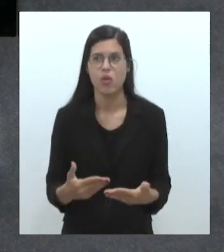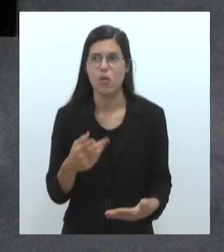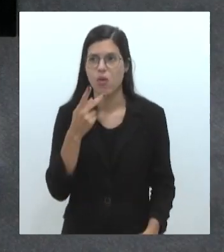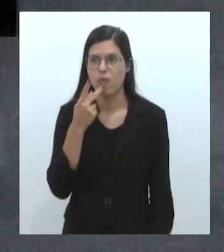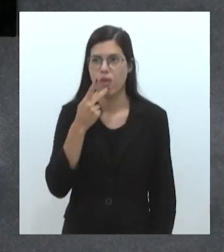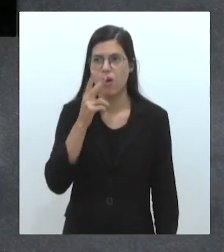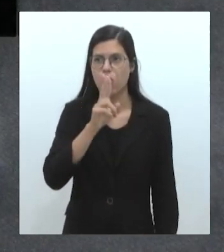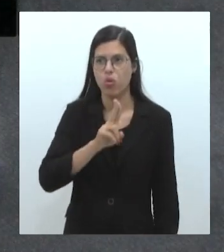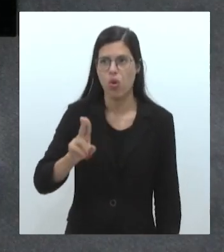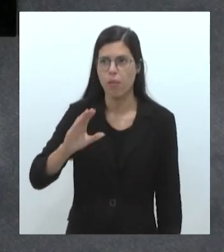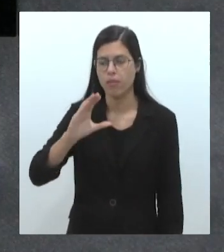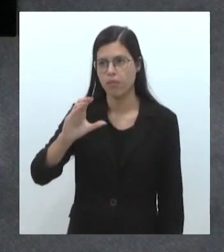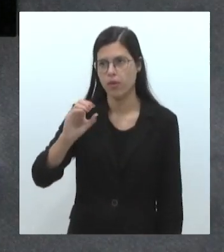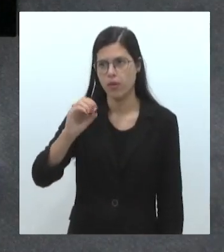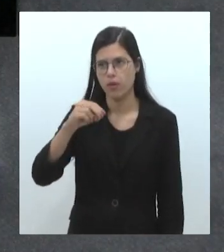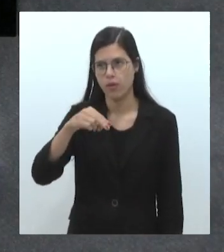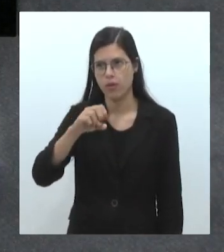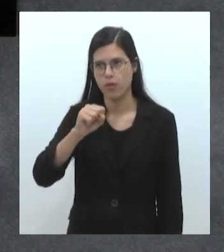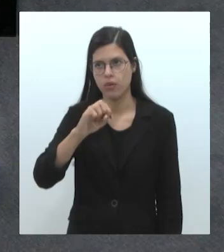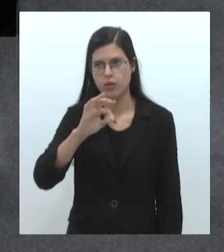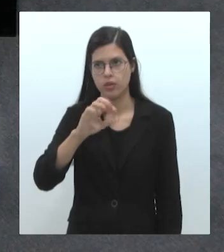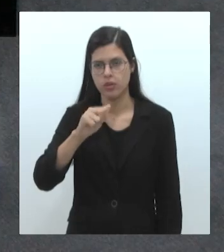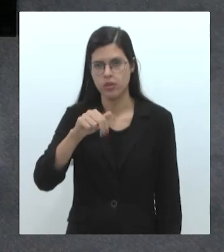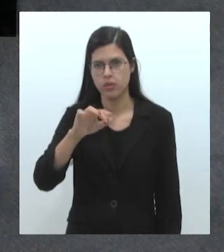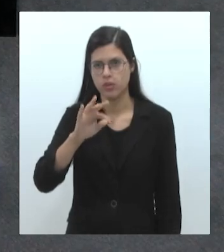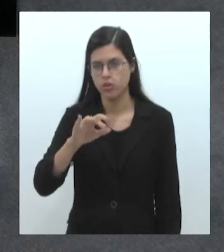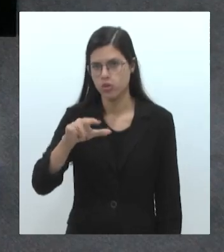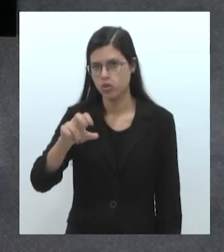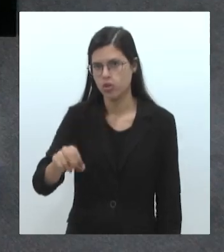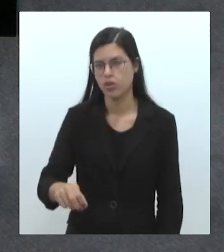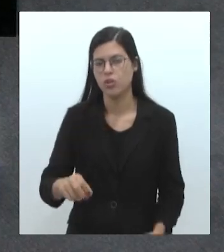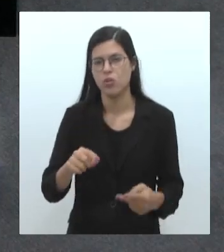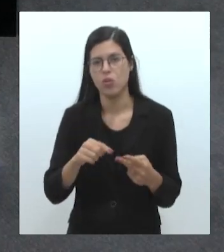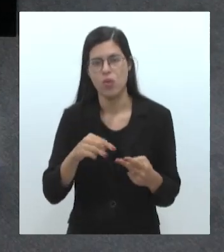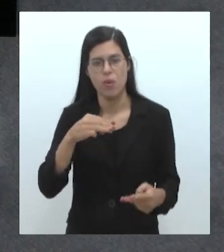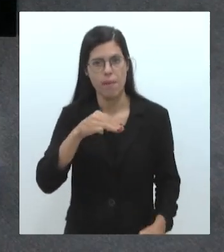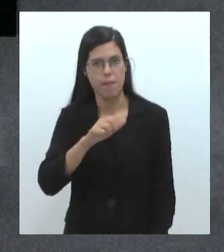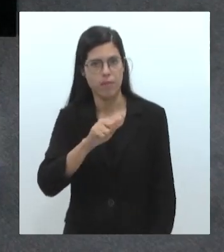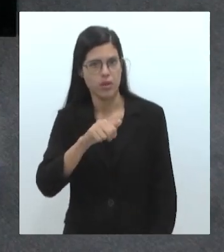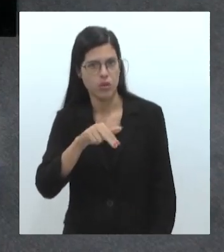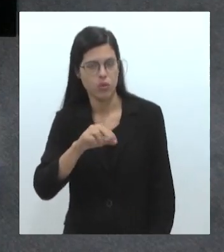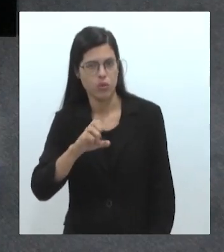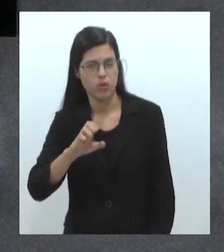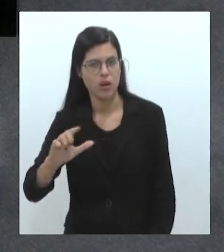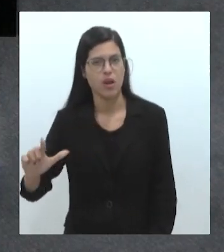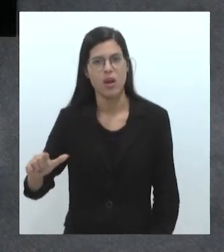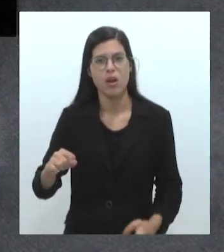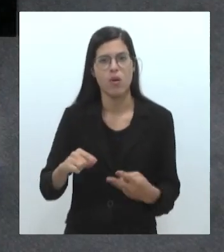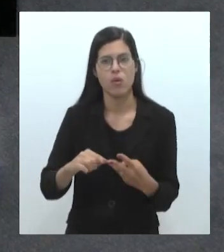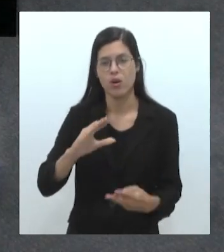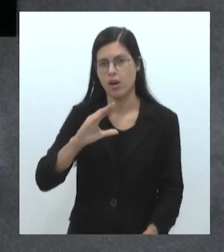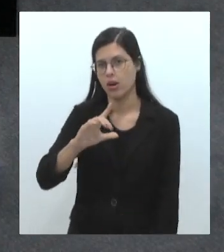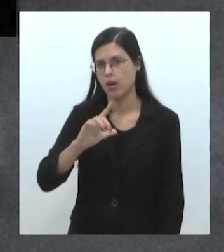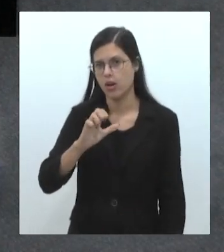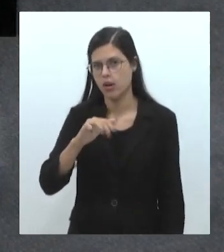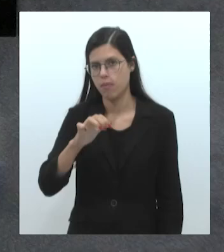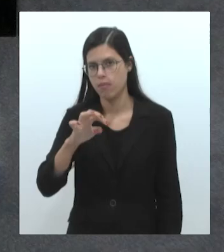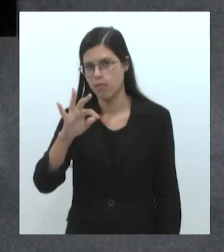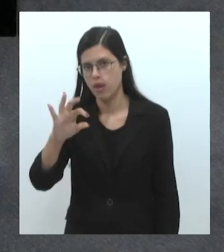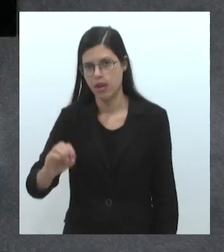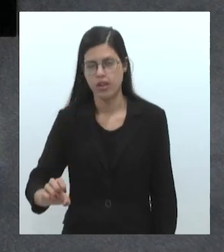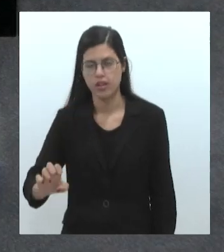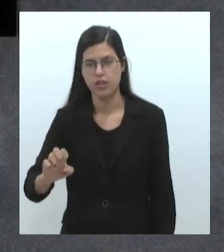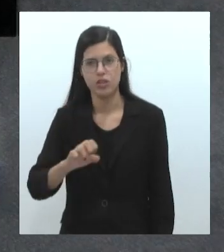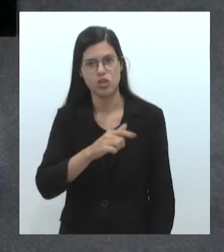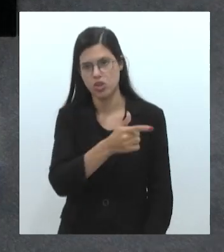Eleutério, Constantino, Manuel, Mateus, Leopoldo, Maria, Sabino, Macário, Clemente, Antônio e Francisco, para que